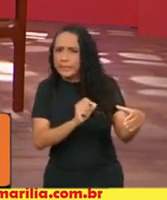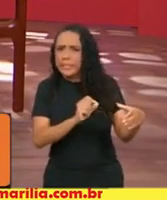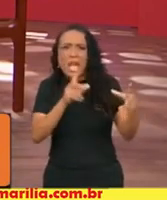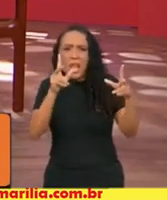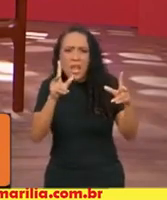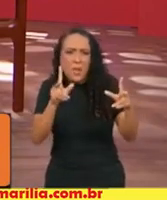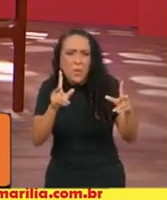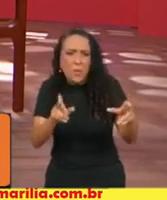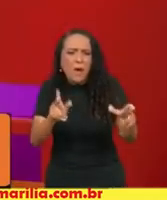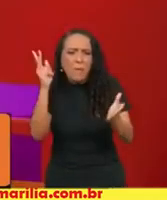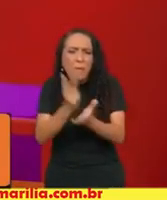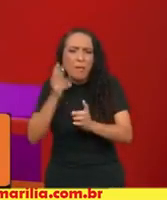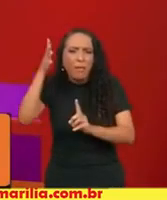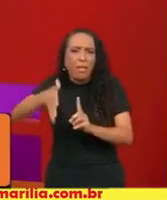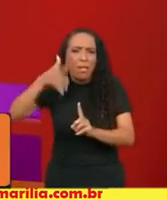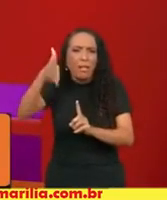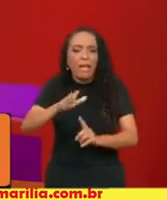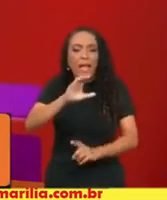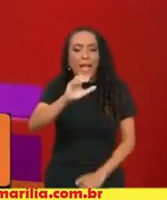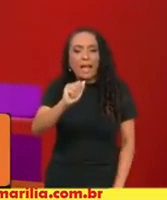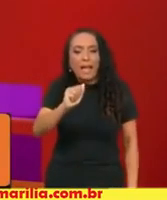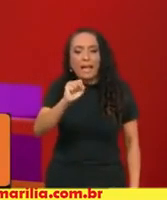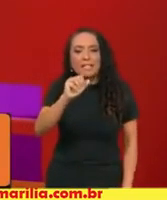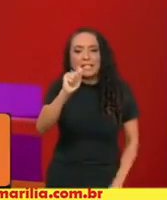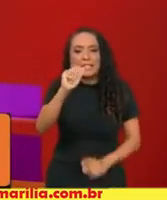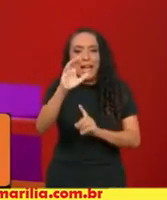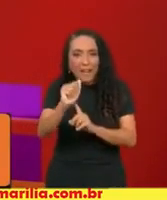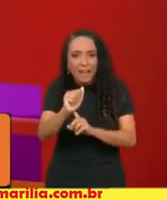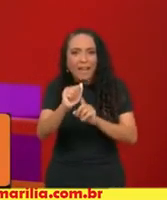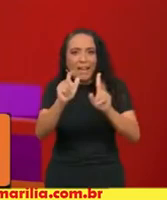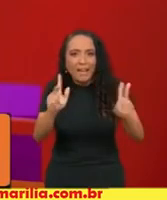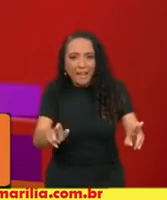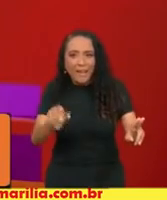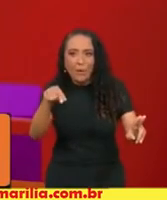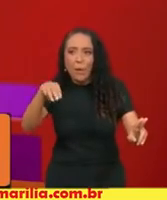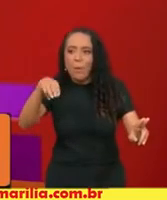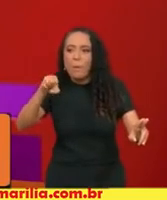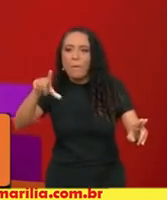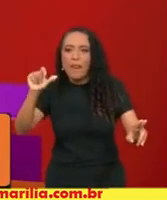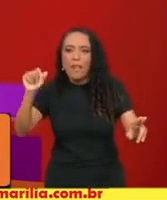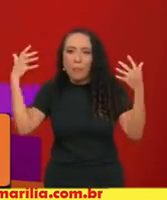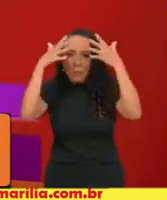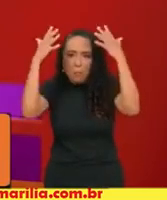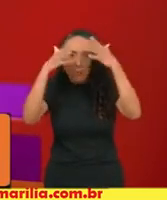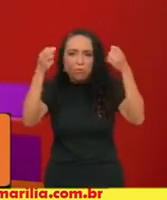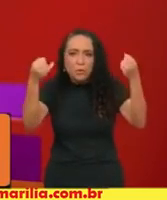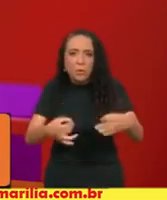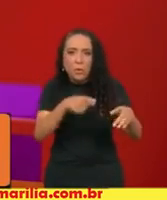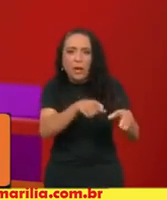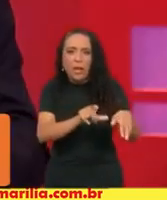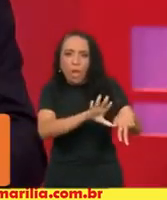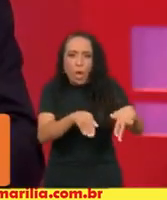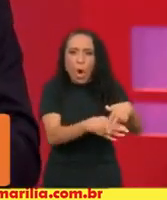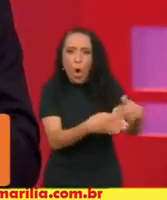mesma briga. O discurso. O casaca é a casta do Milei, né? O casaca é o corrupto do poder civil. Aqui foi